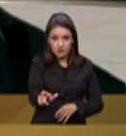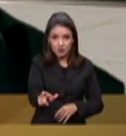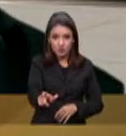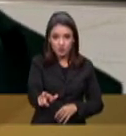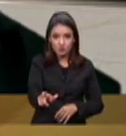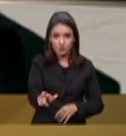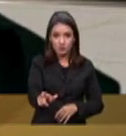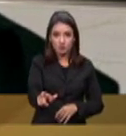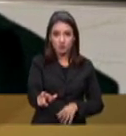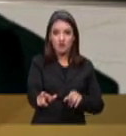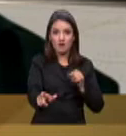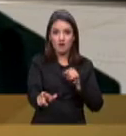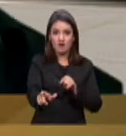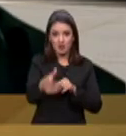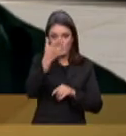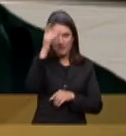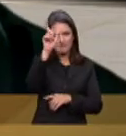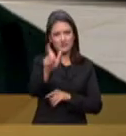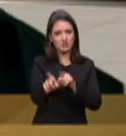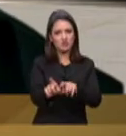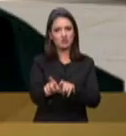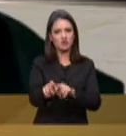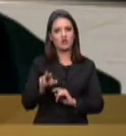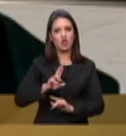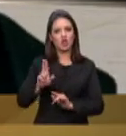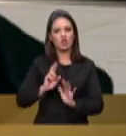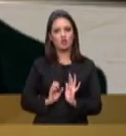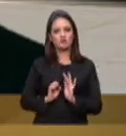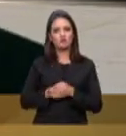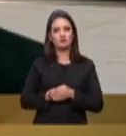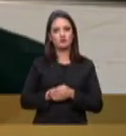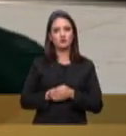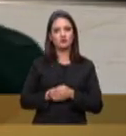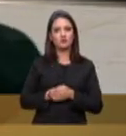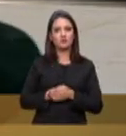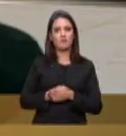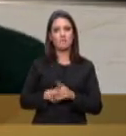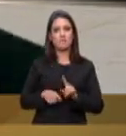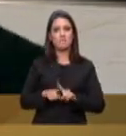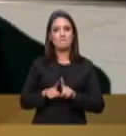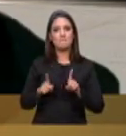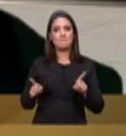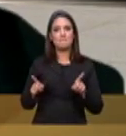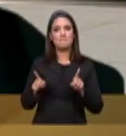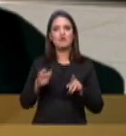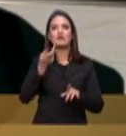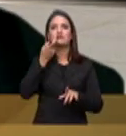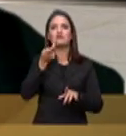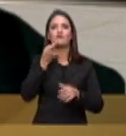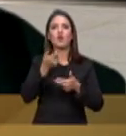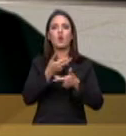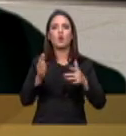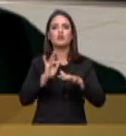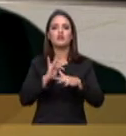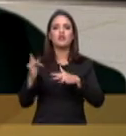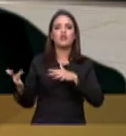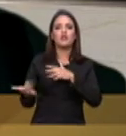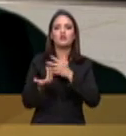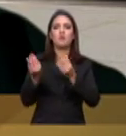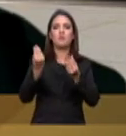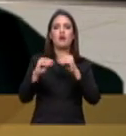como o anonimato das pessoas que emitem manifestações em redes sociais,